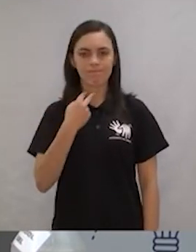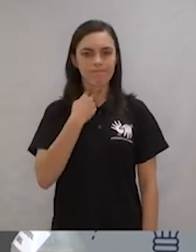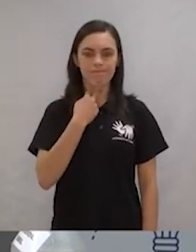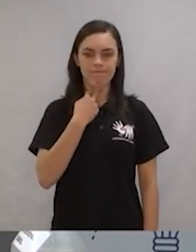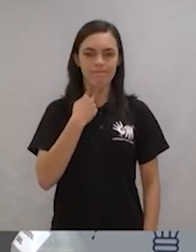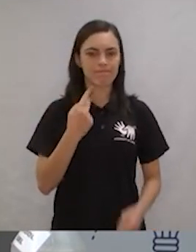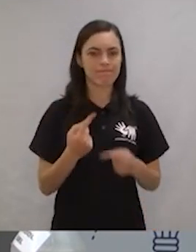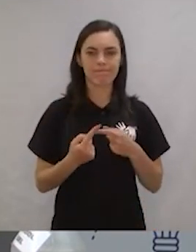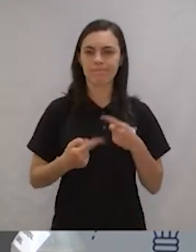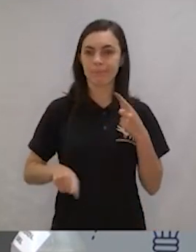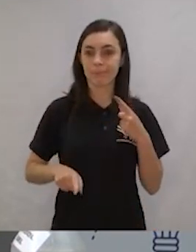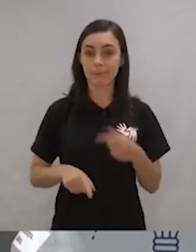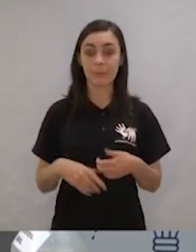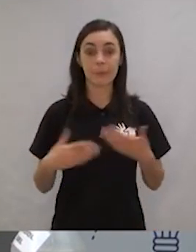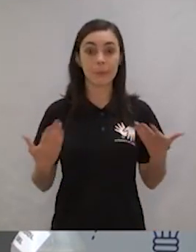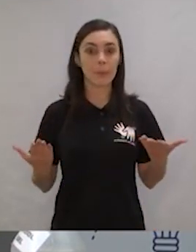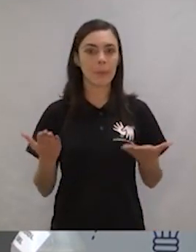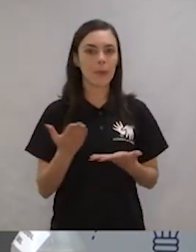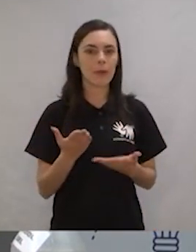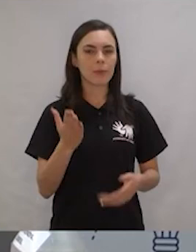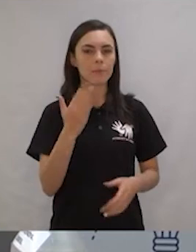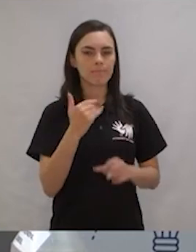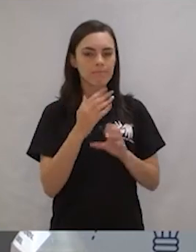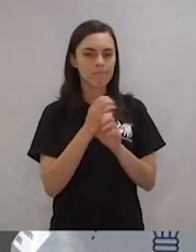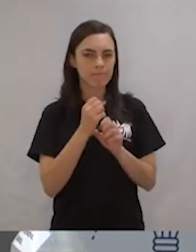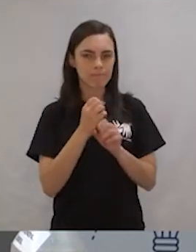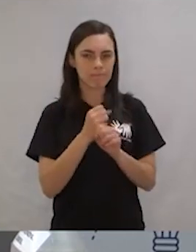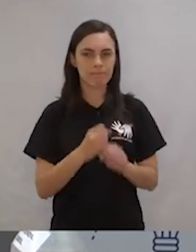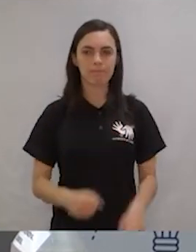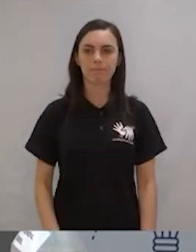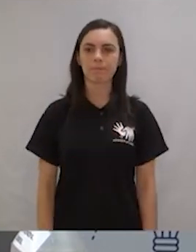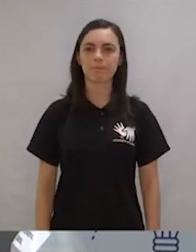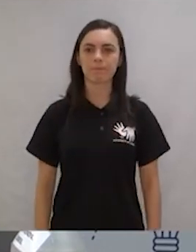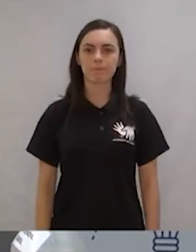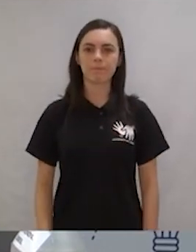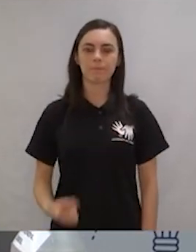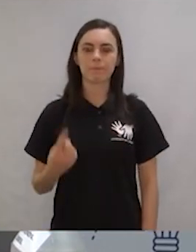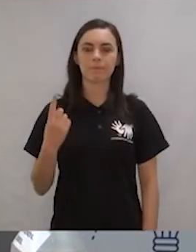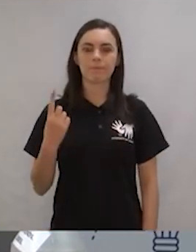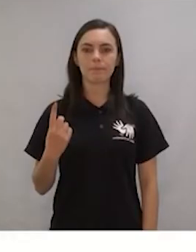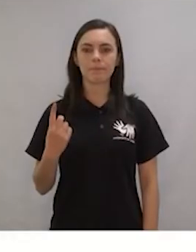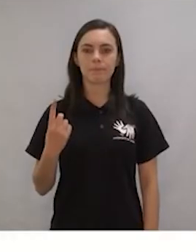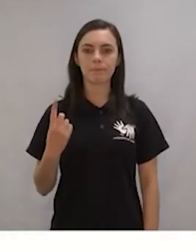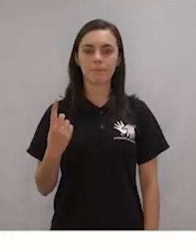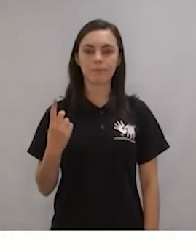aquário, certo? Então, vamos fazer a contagem. 1,